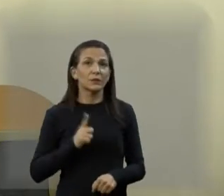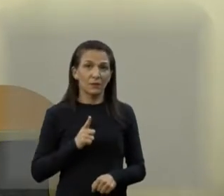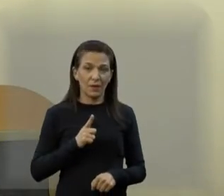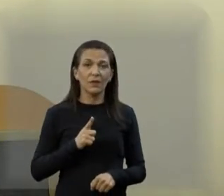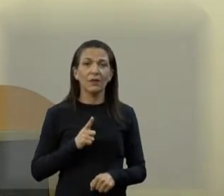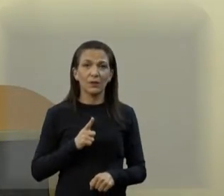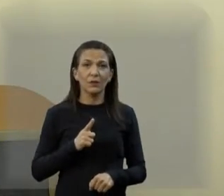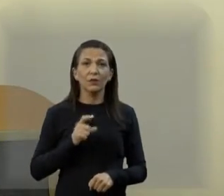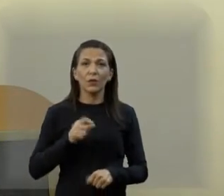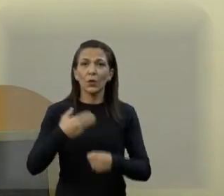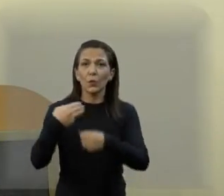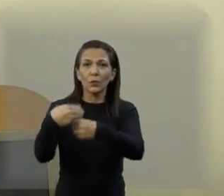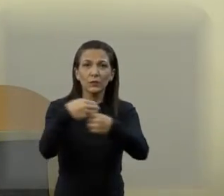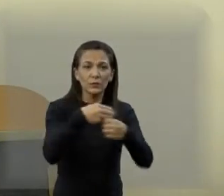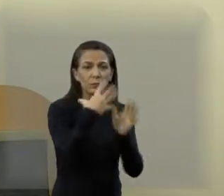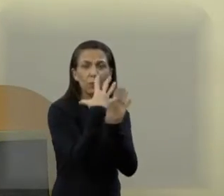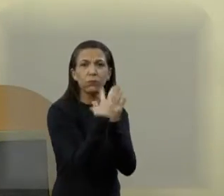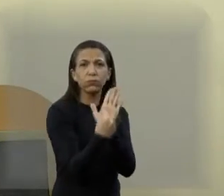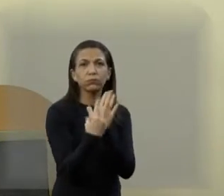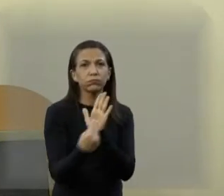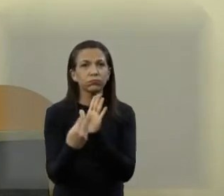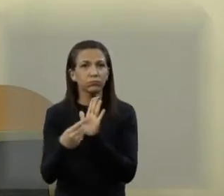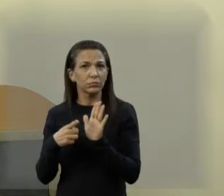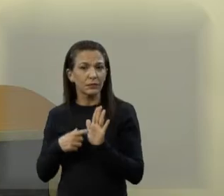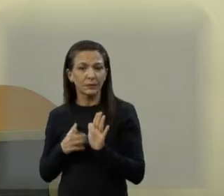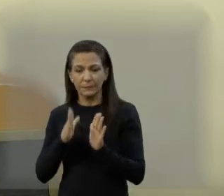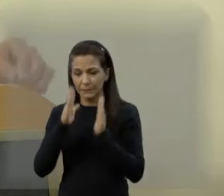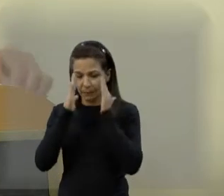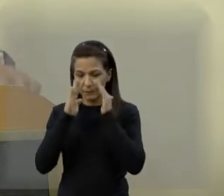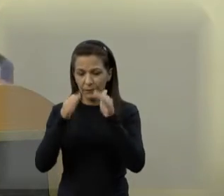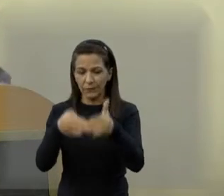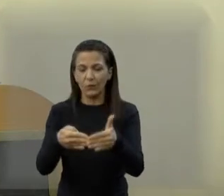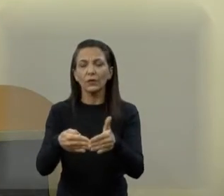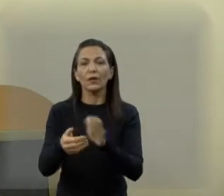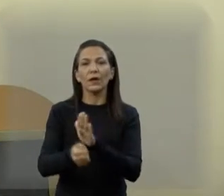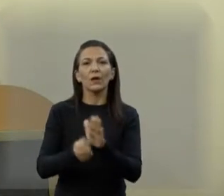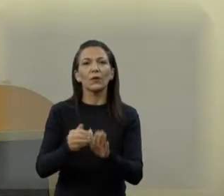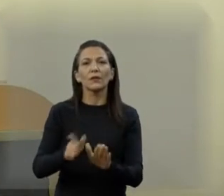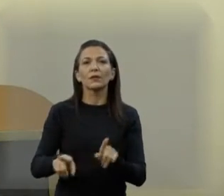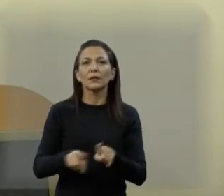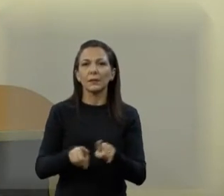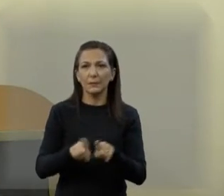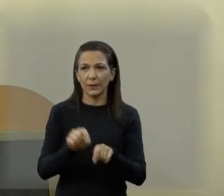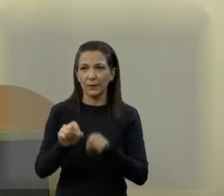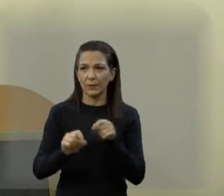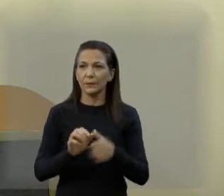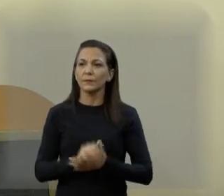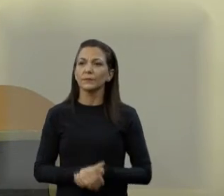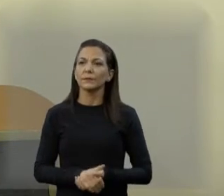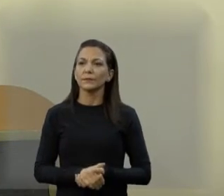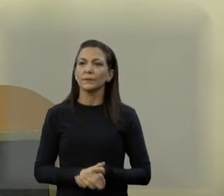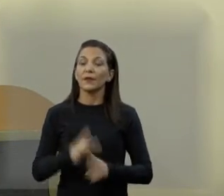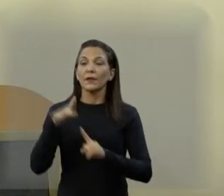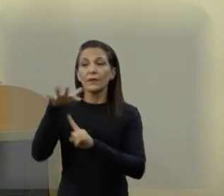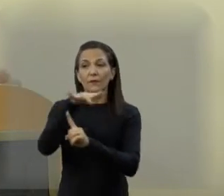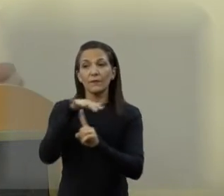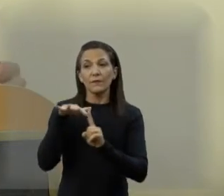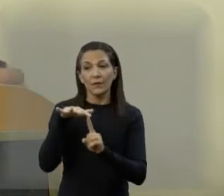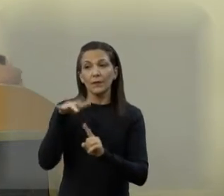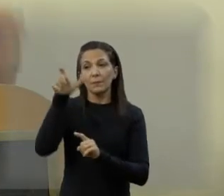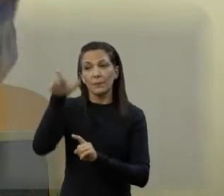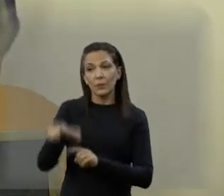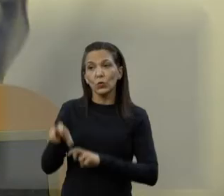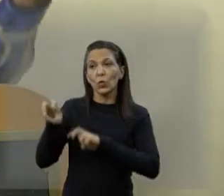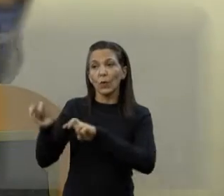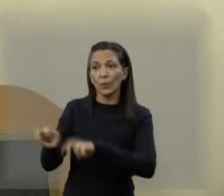espelhada por vários municípios inclusive em Araraquara a 1º feira do produtor